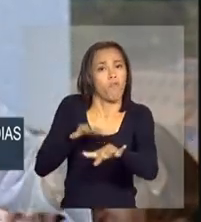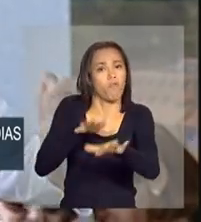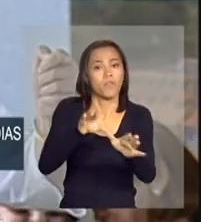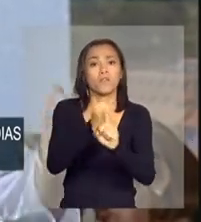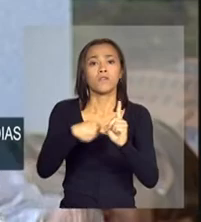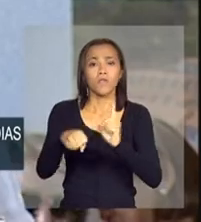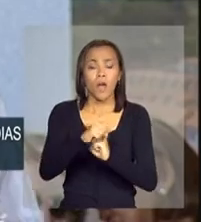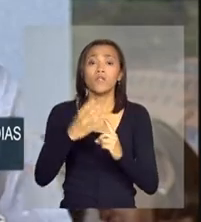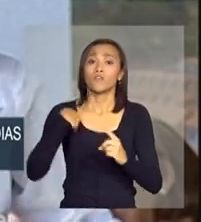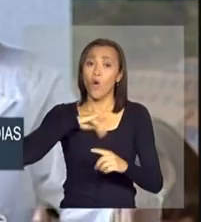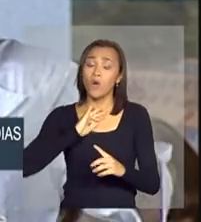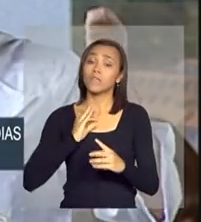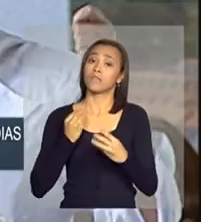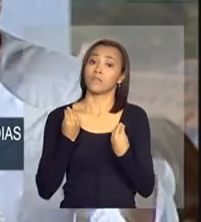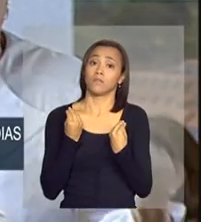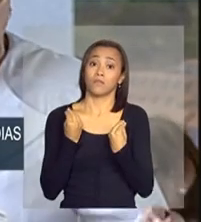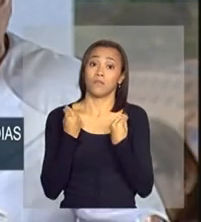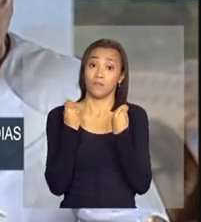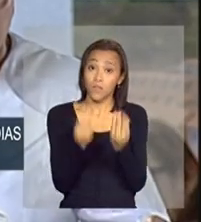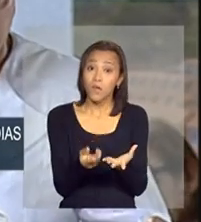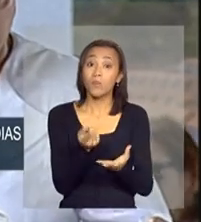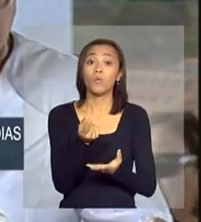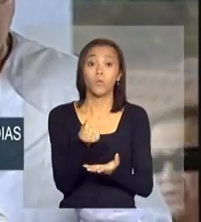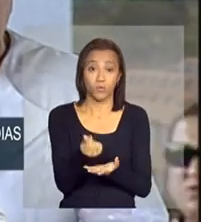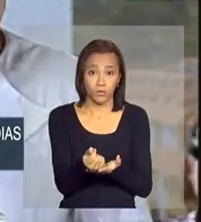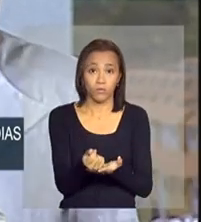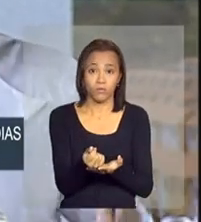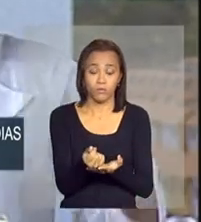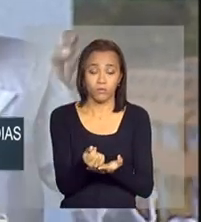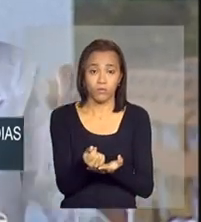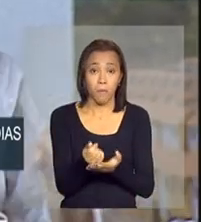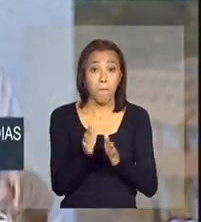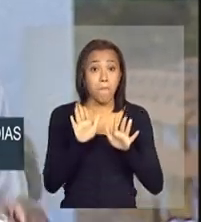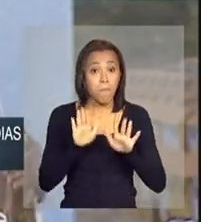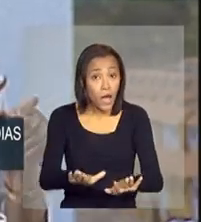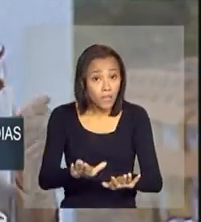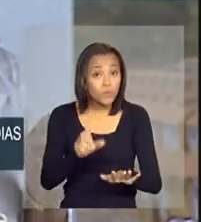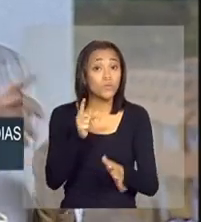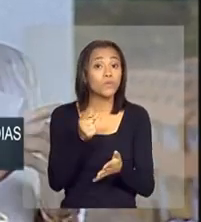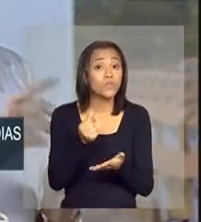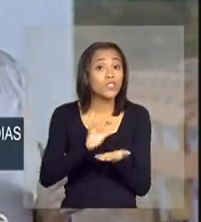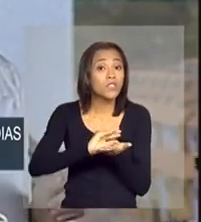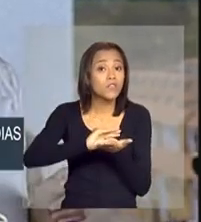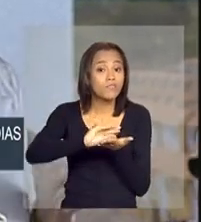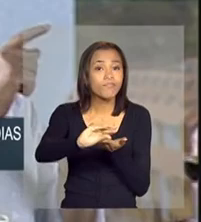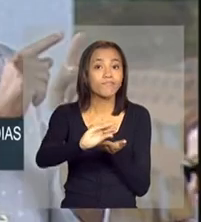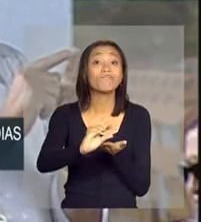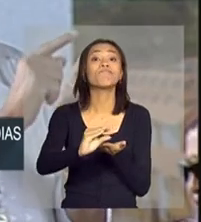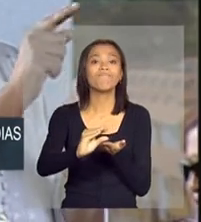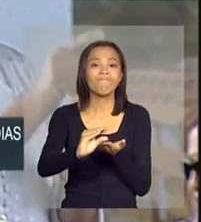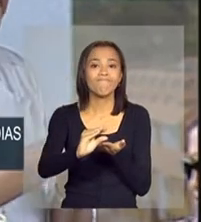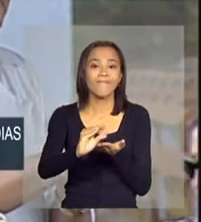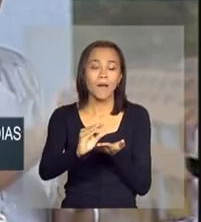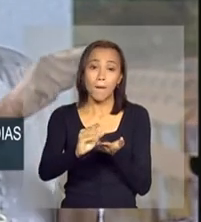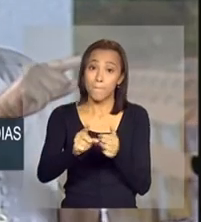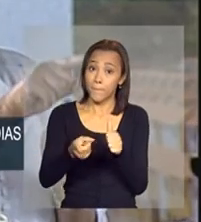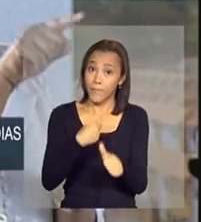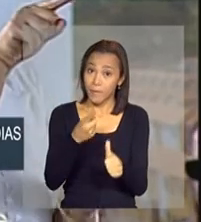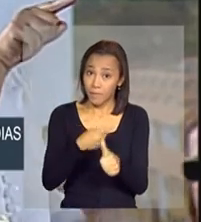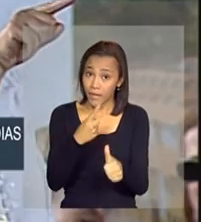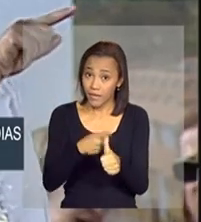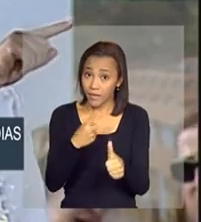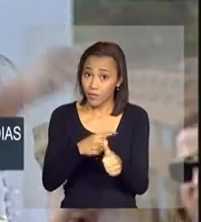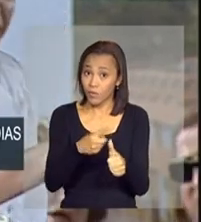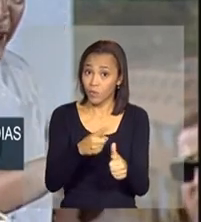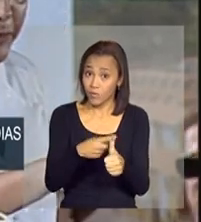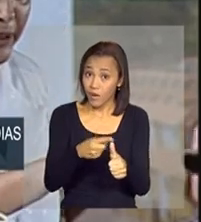nós asseguramos o dinheiro É mas o dinheiro vai para a conta quando ele passar para